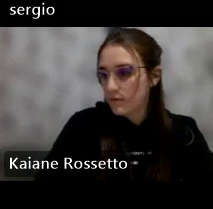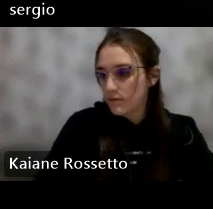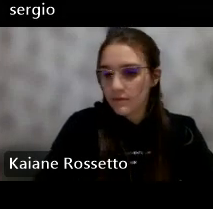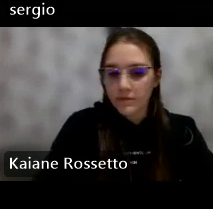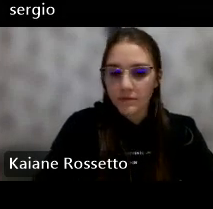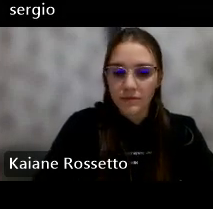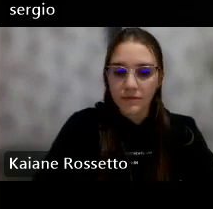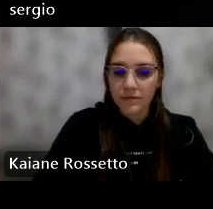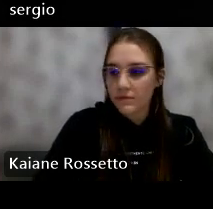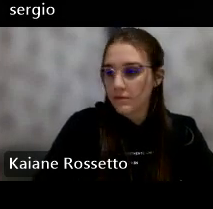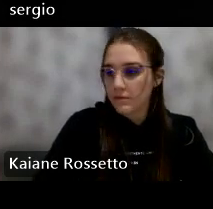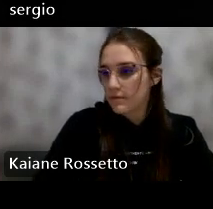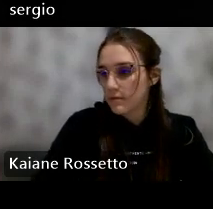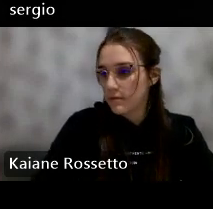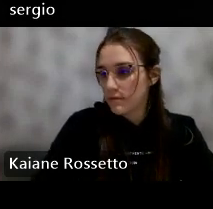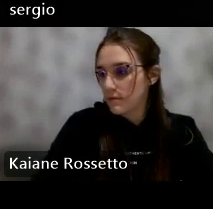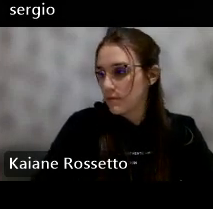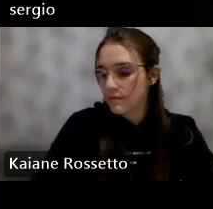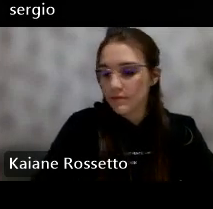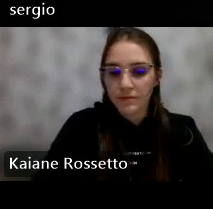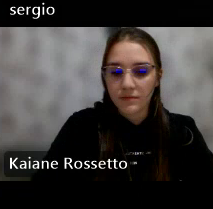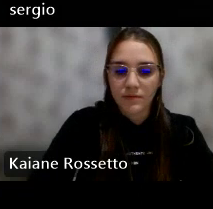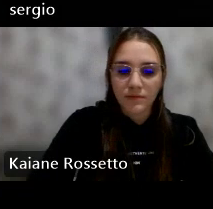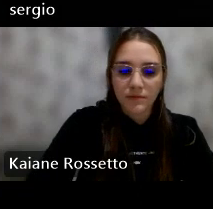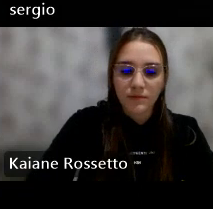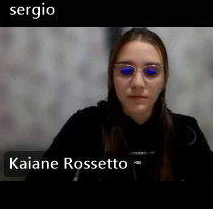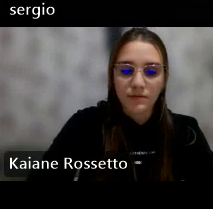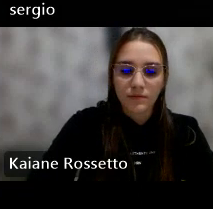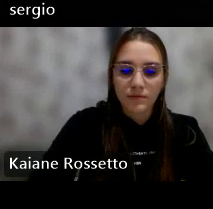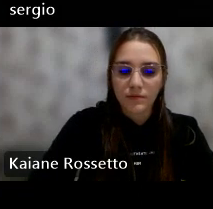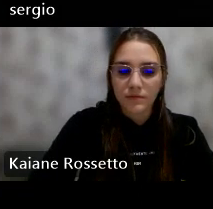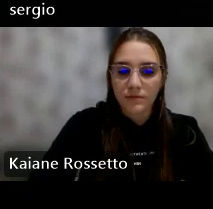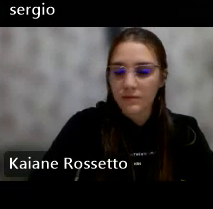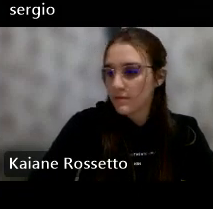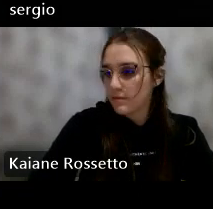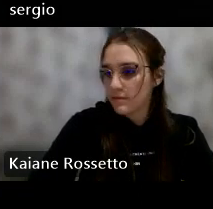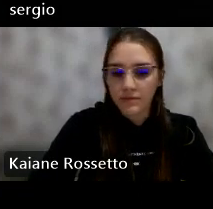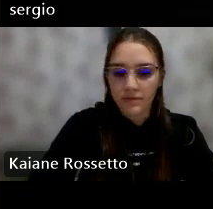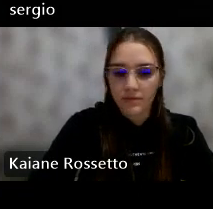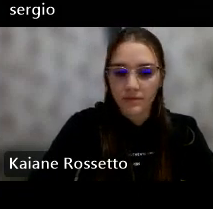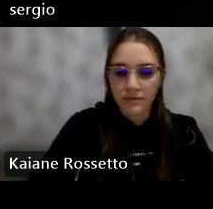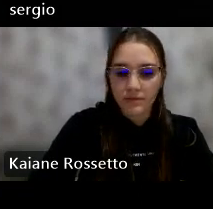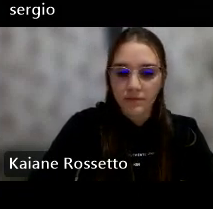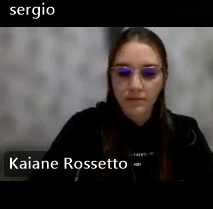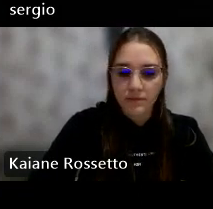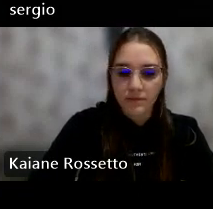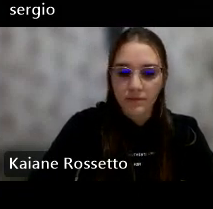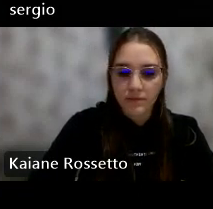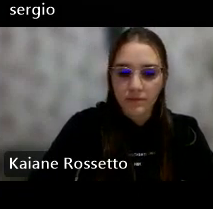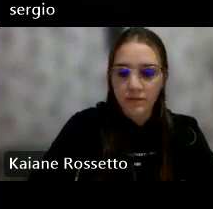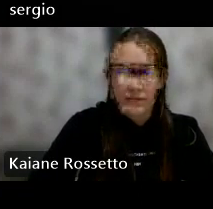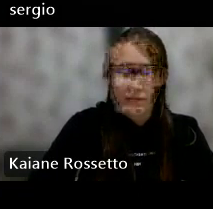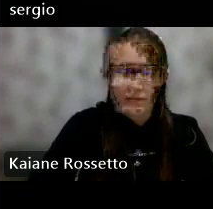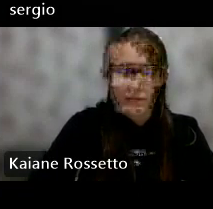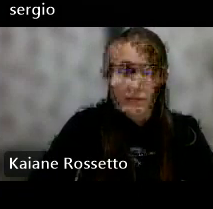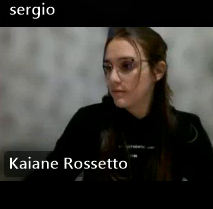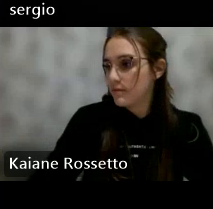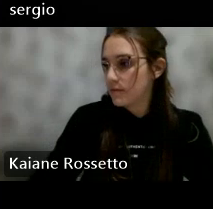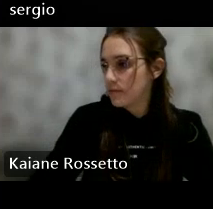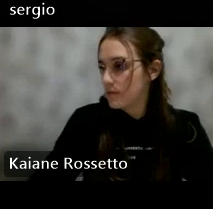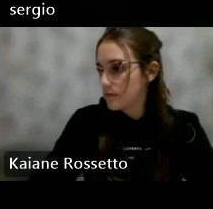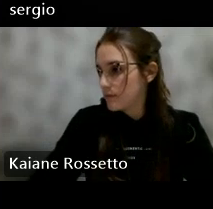um monte de coisa, né? Não foi só uma coisa que deu errado aqui. Tem várias. Porque aqui